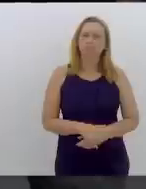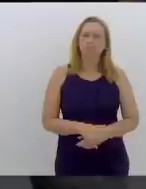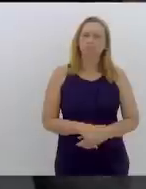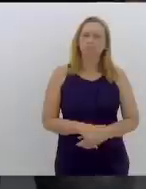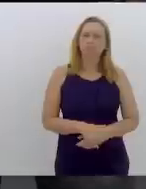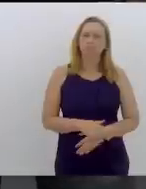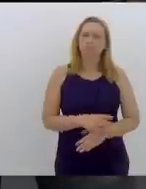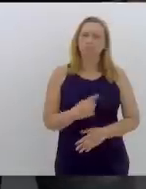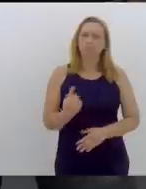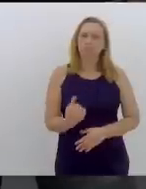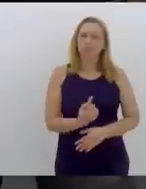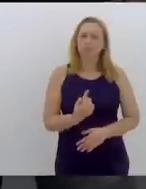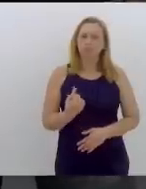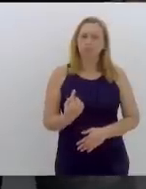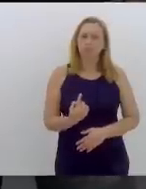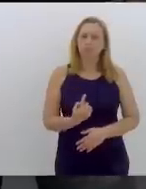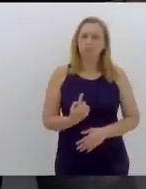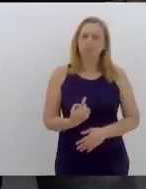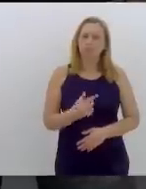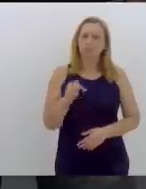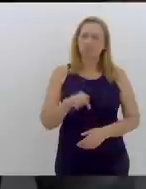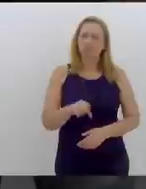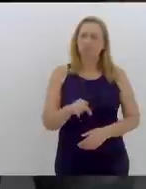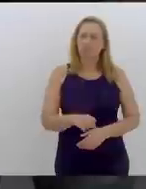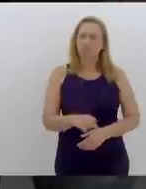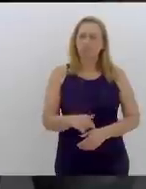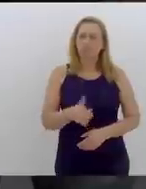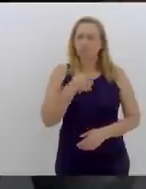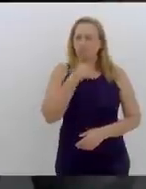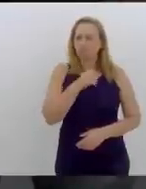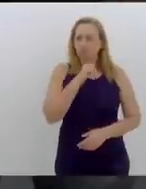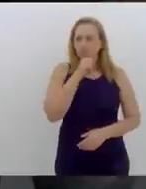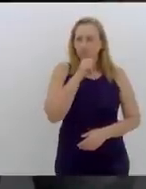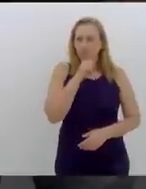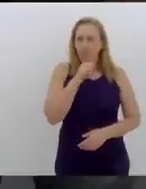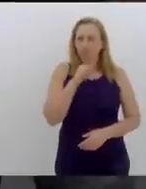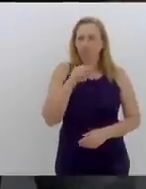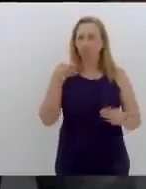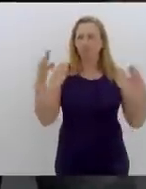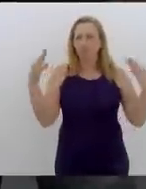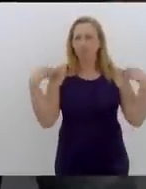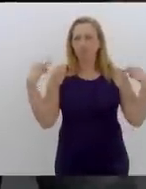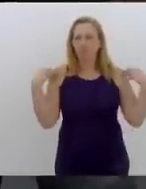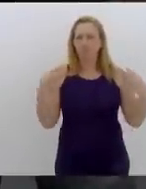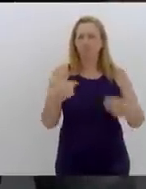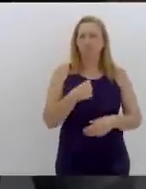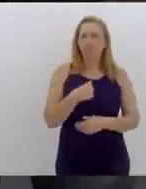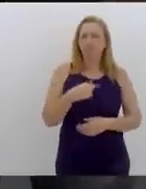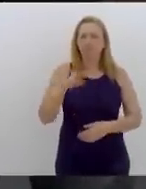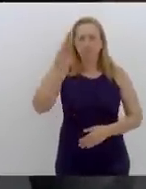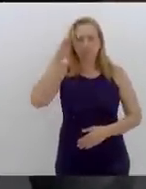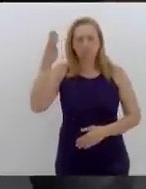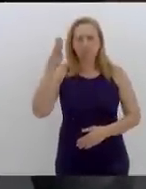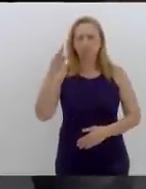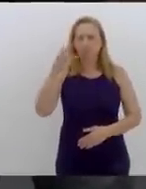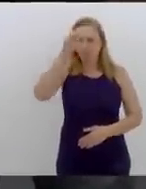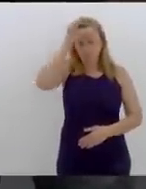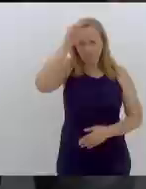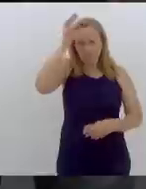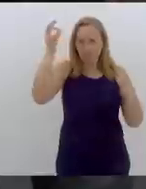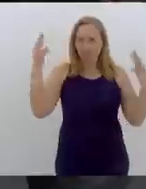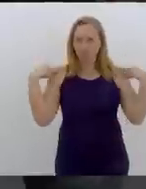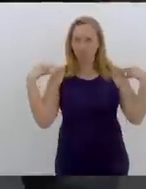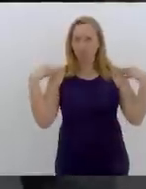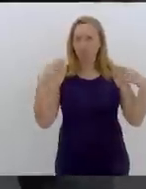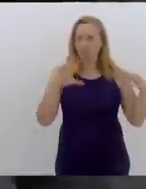todos nós todos nós aqui ó minha mãe da Marinha meu avô da Marinha eu do exército minha tia da Marinha então nós